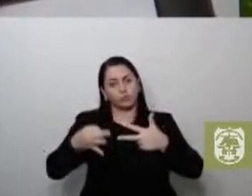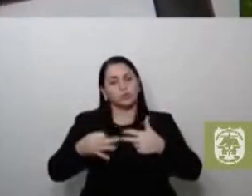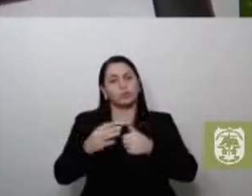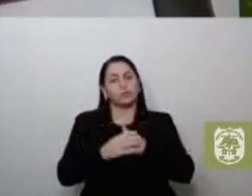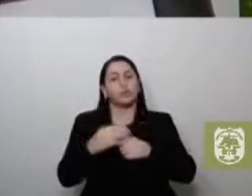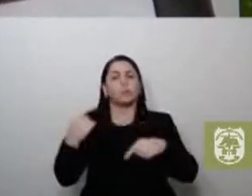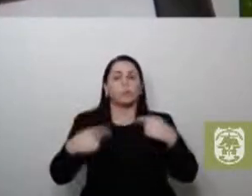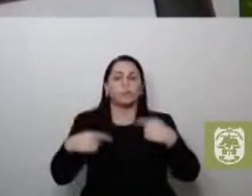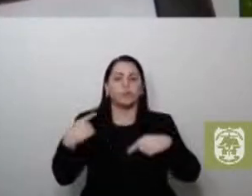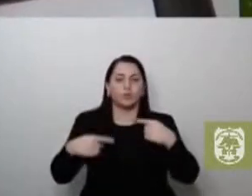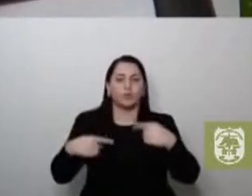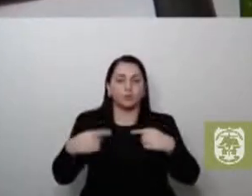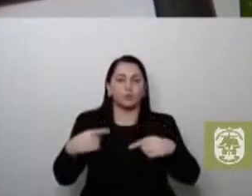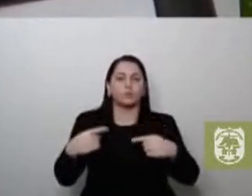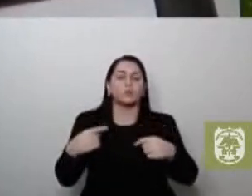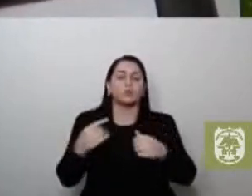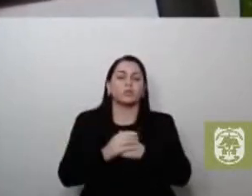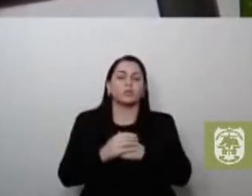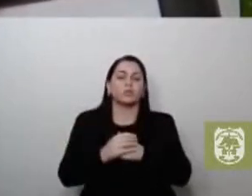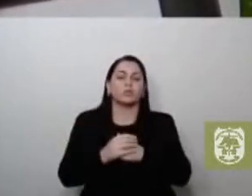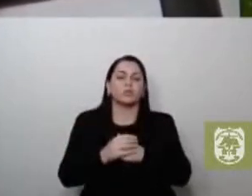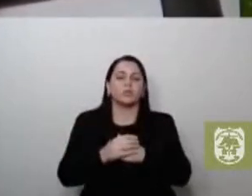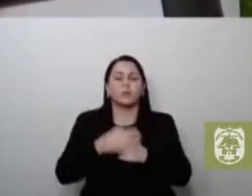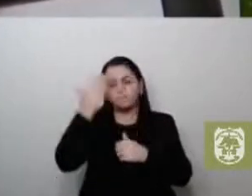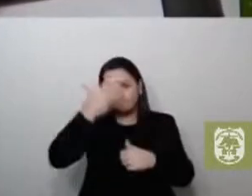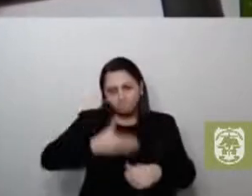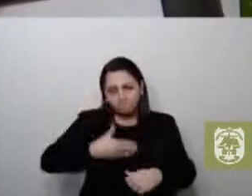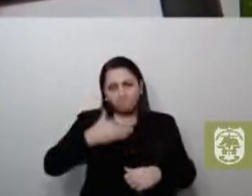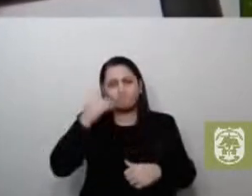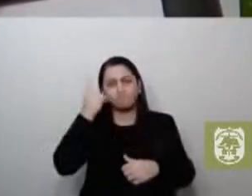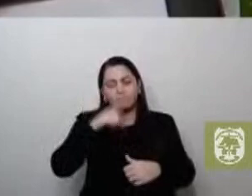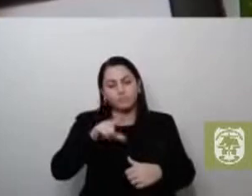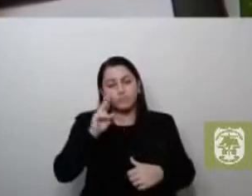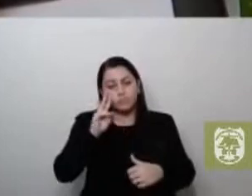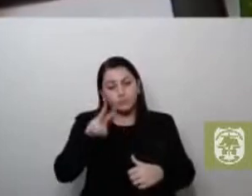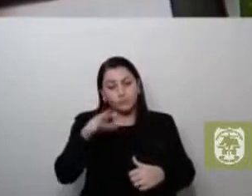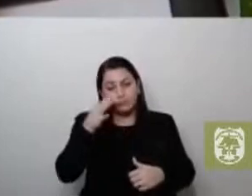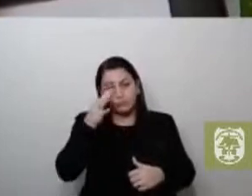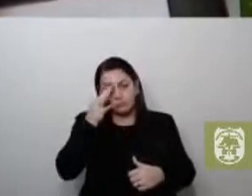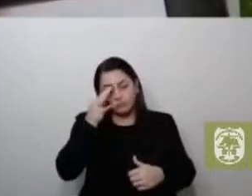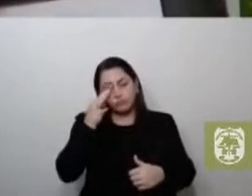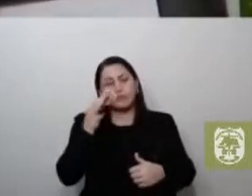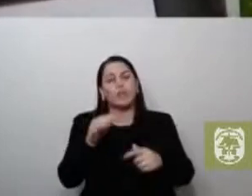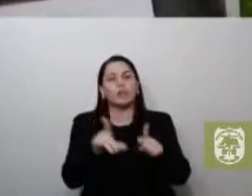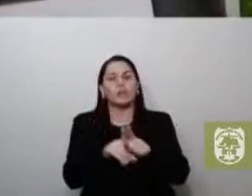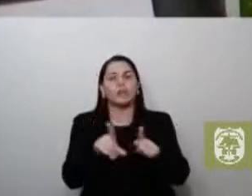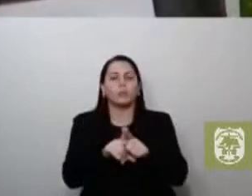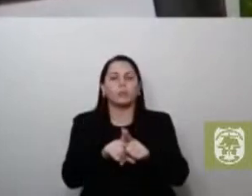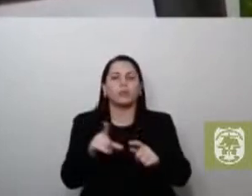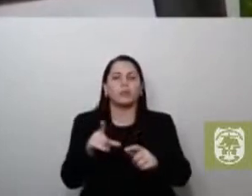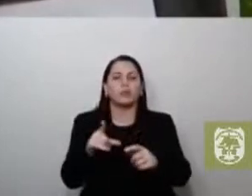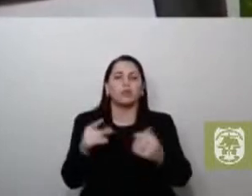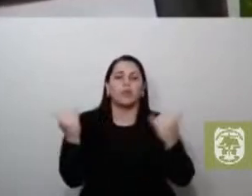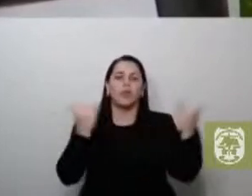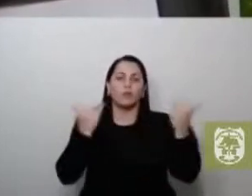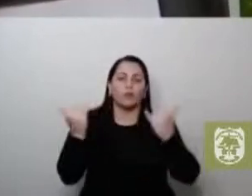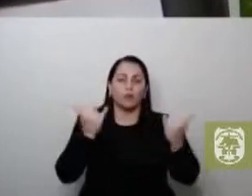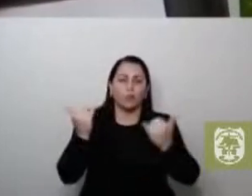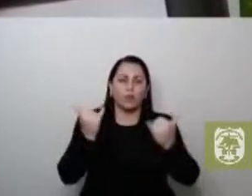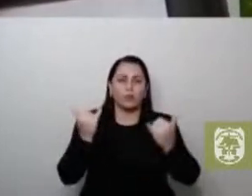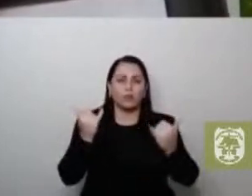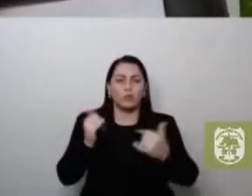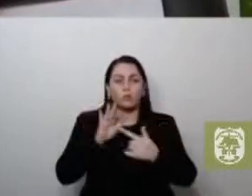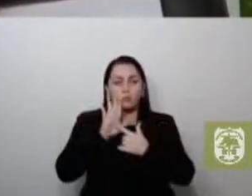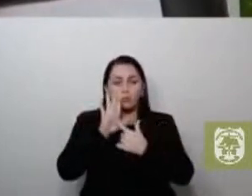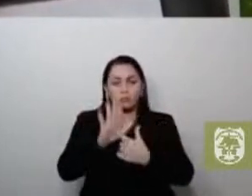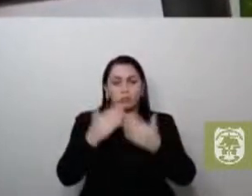políticas institucionais baseadas em evidências, atua para a produção de dados públicos confiáveis.